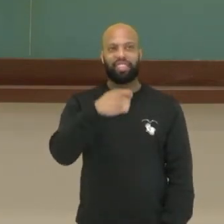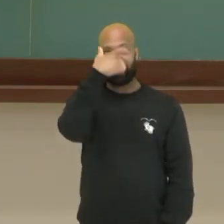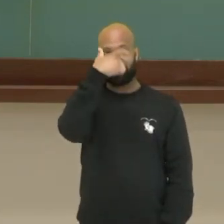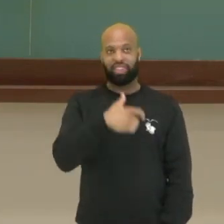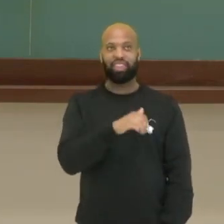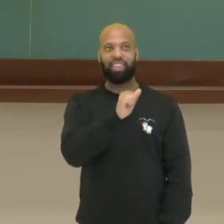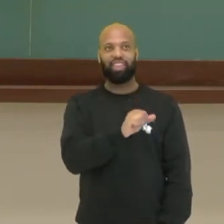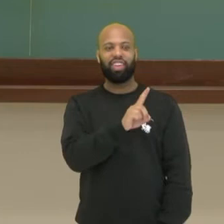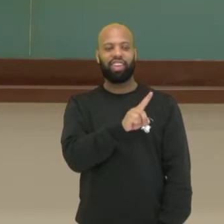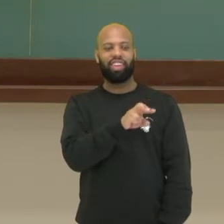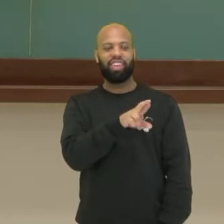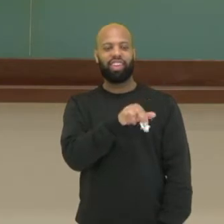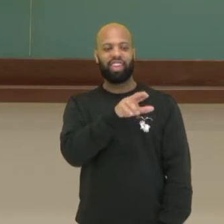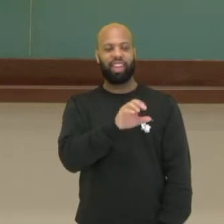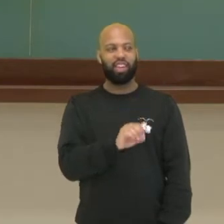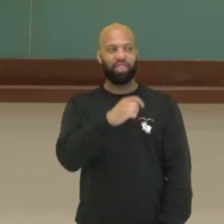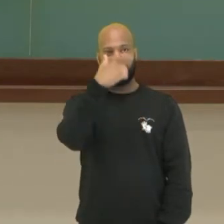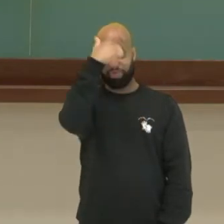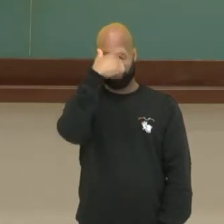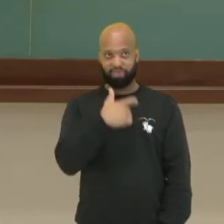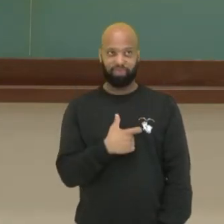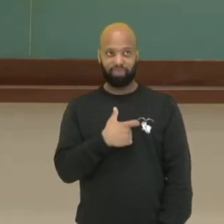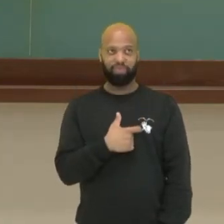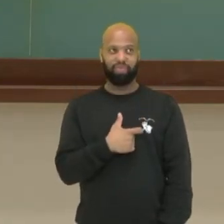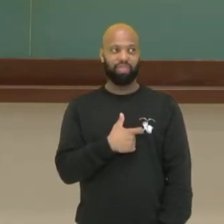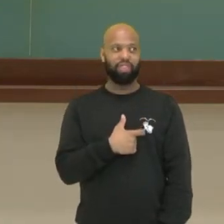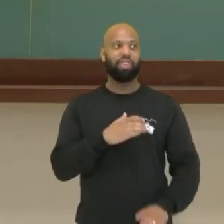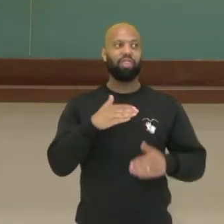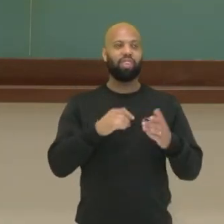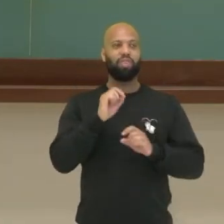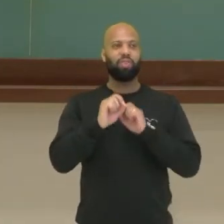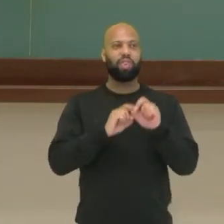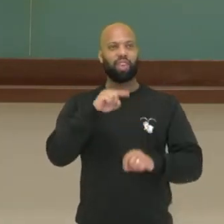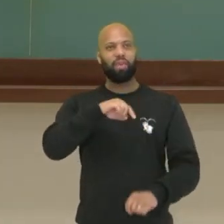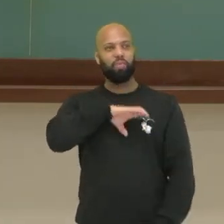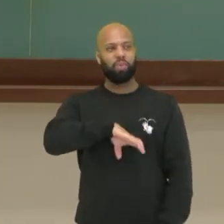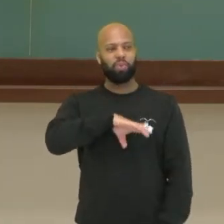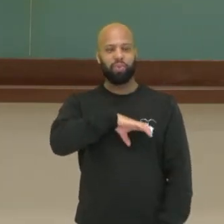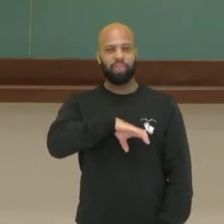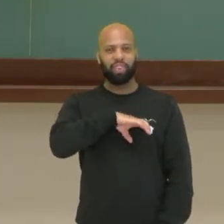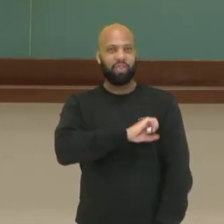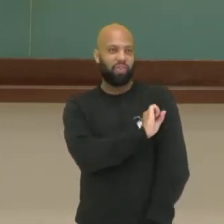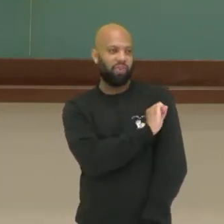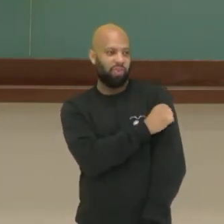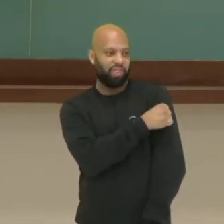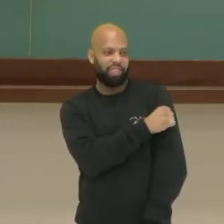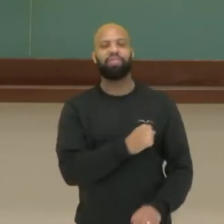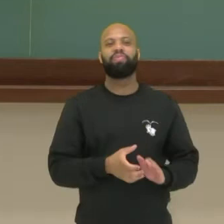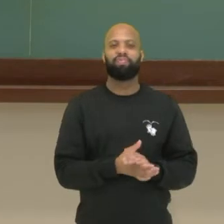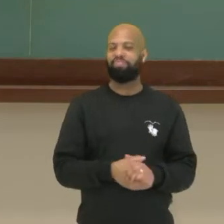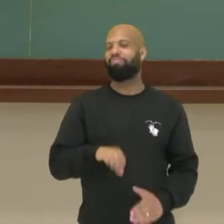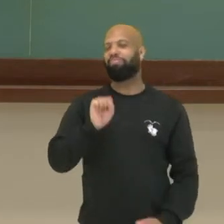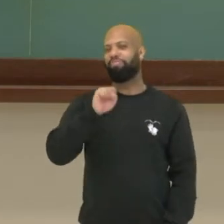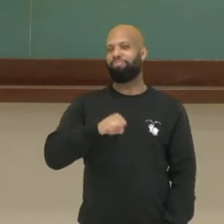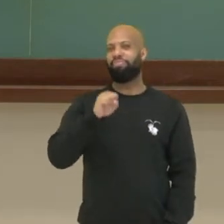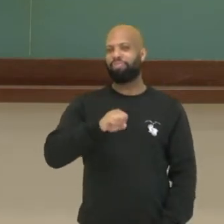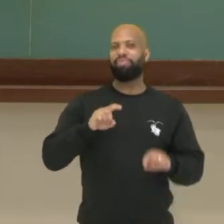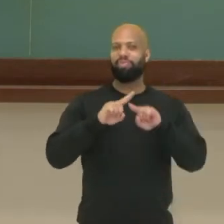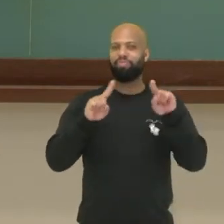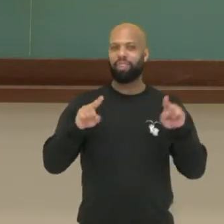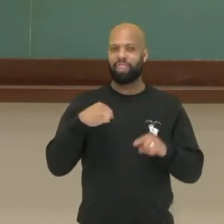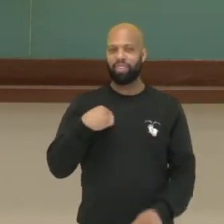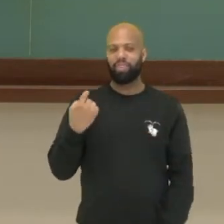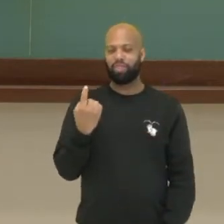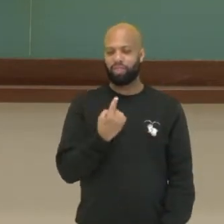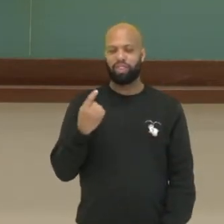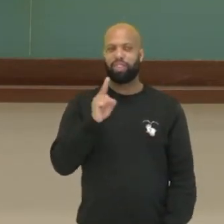Professor Adriano chegando na área, moçadinha, gente boa. Língua portuguesa, 8º ano. Mas como sempre não tô sozinho,